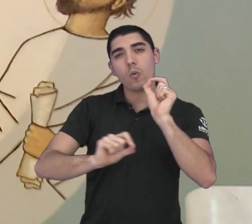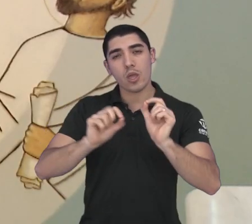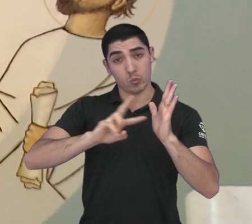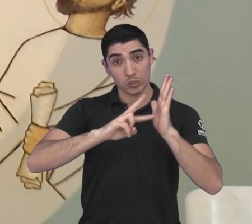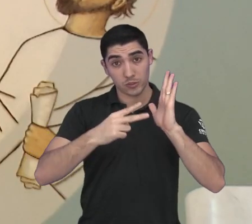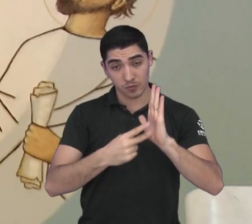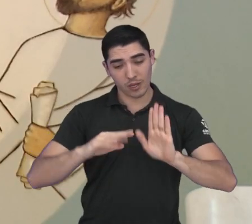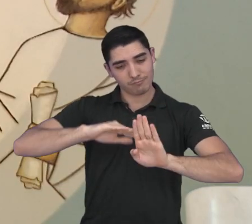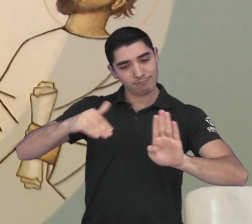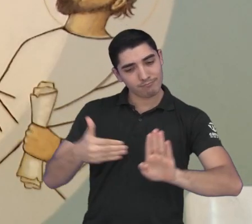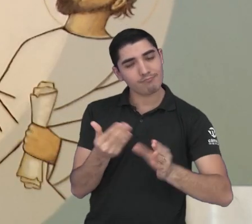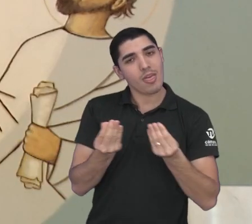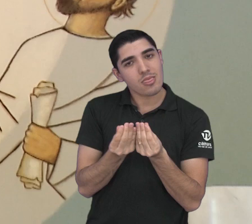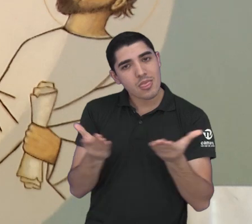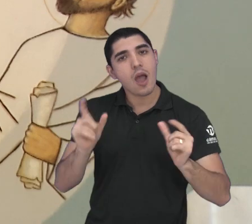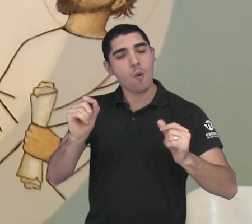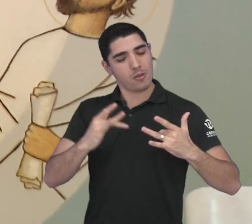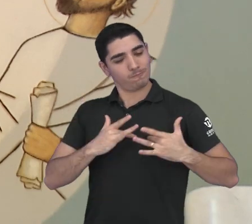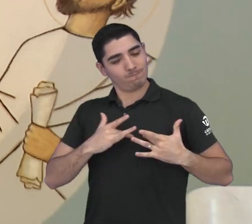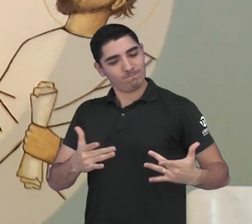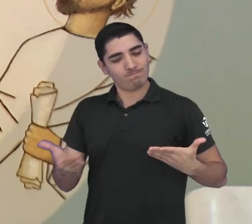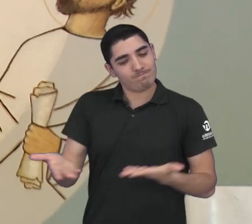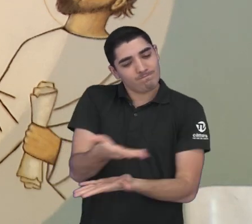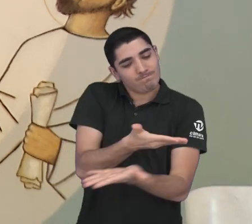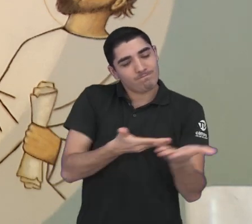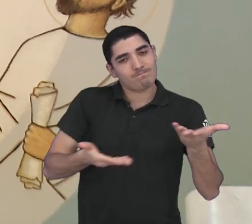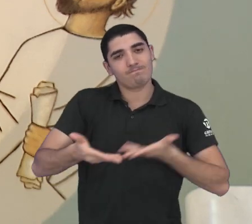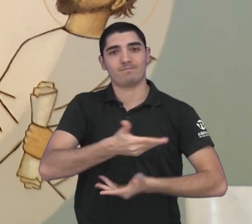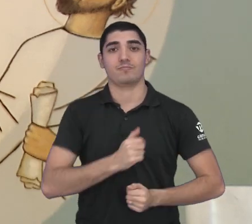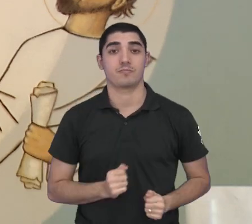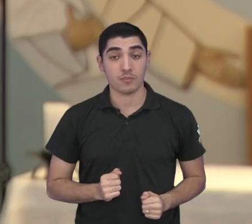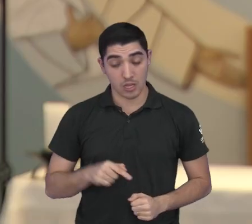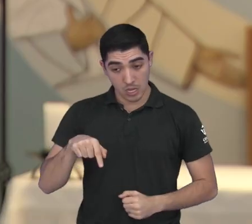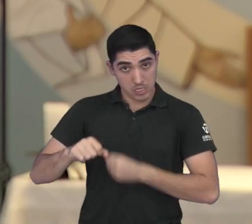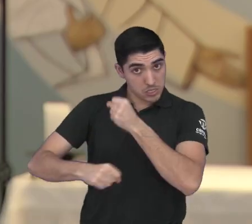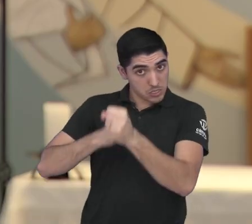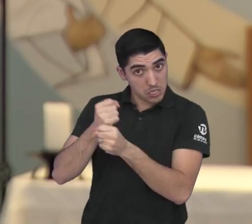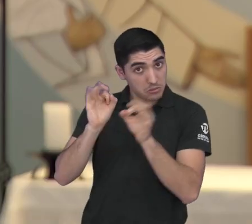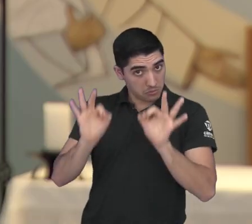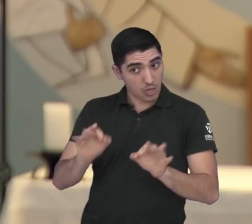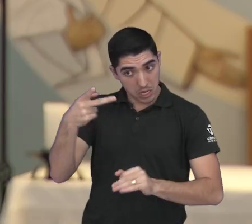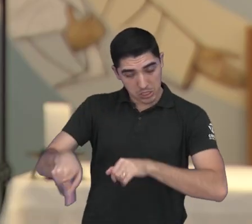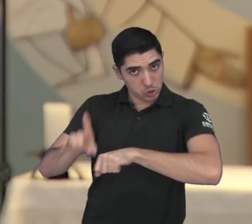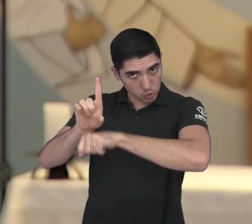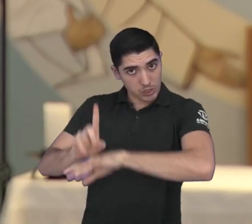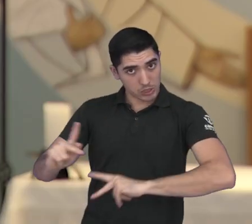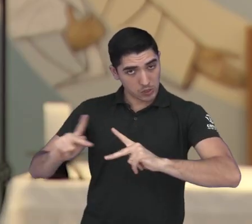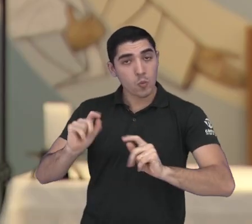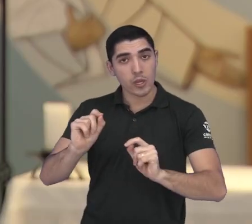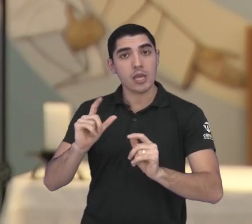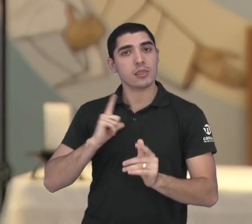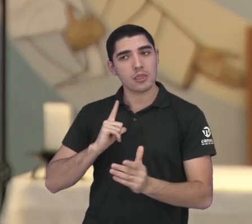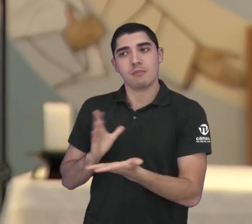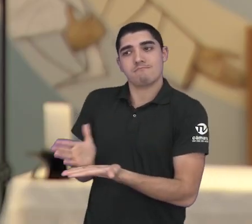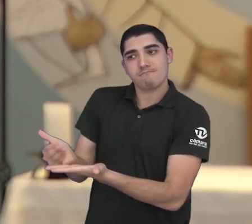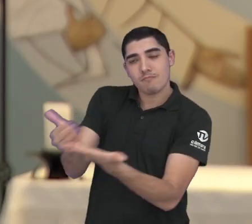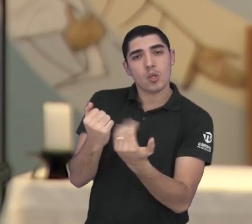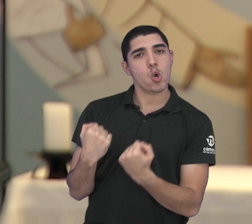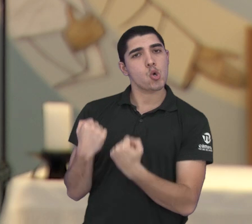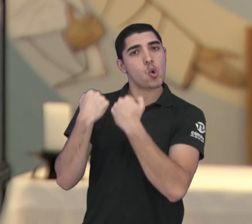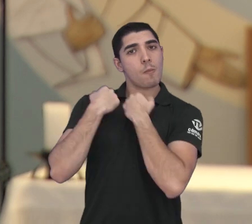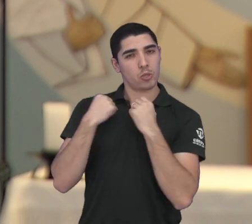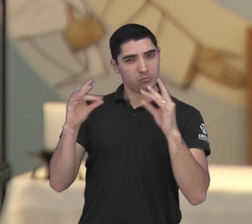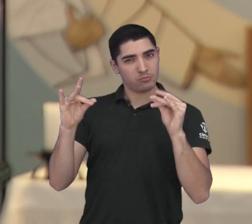da comemoração é a mensagem de solidariedade que ela carrega. Este ano, por exemplo, a Diocese de São José dos Campos está